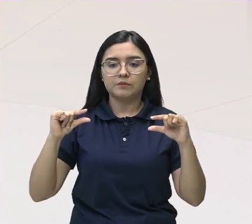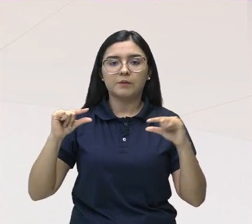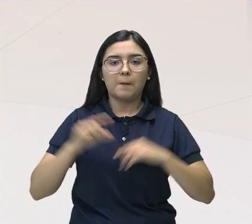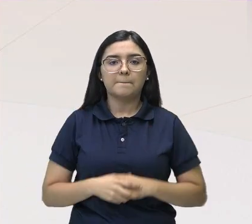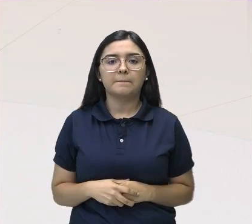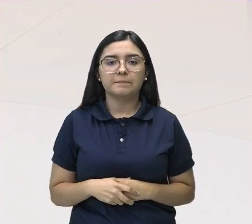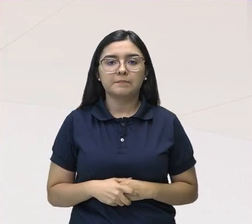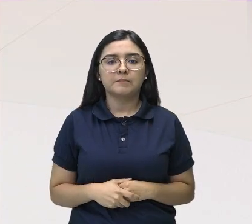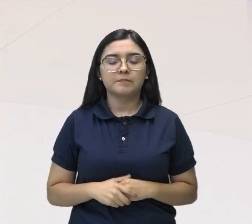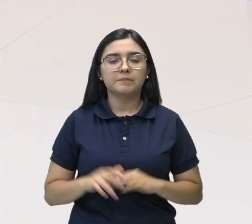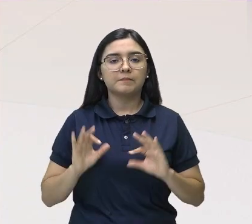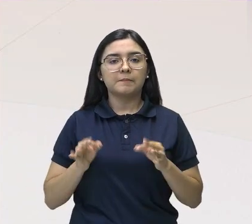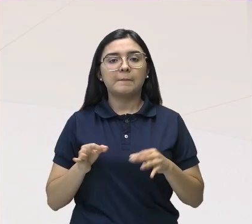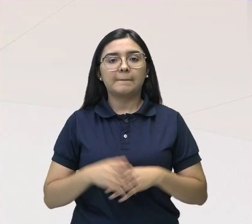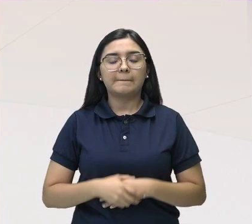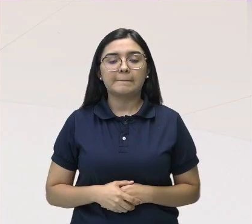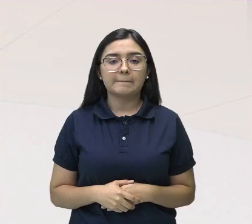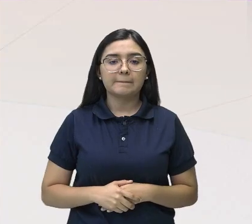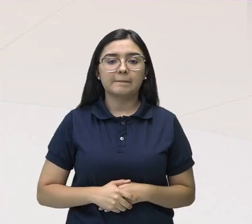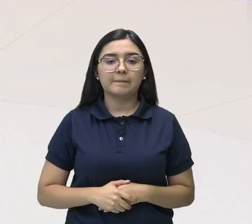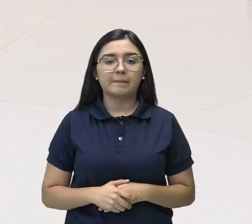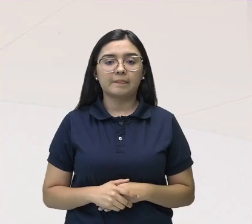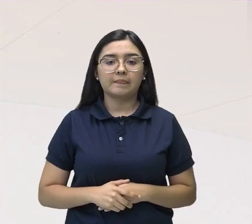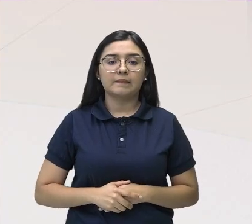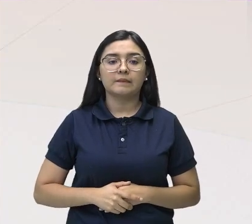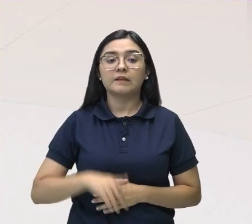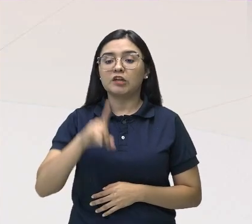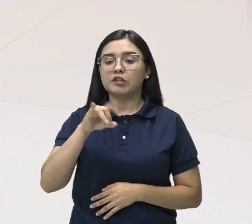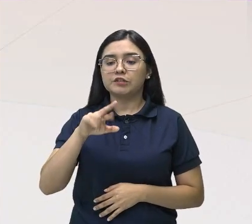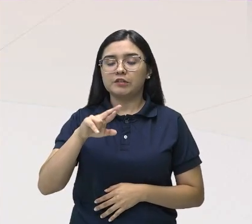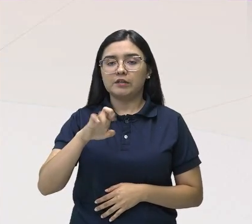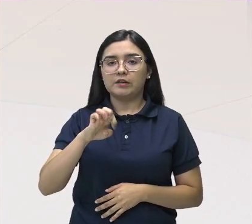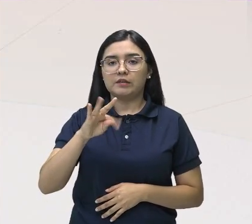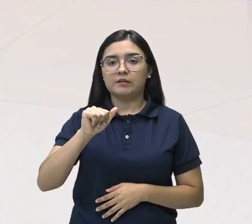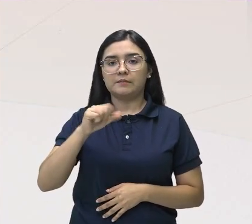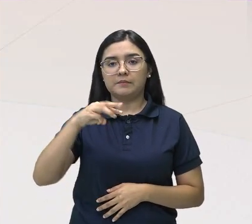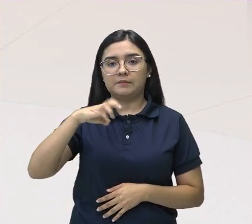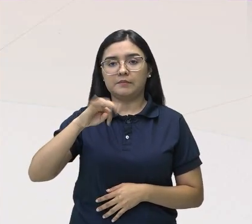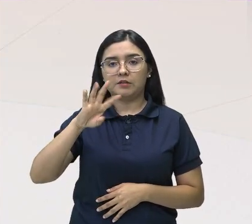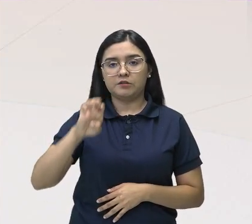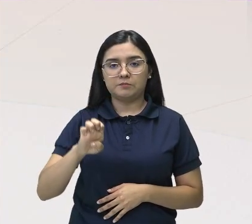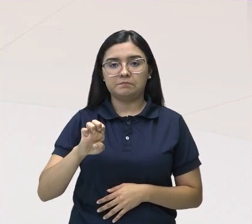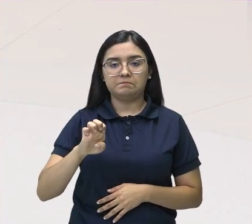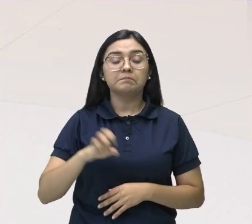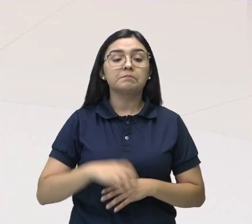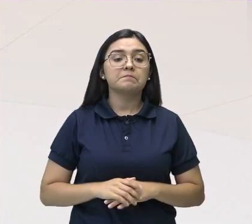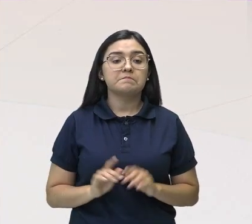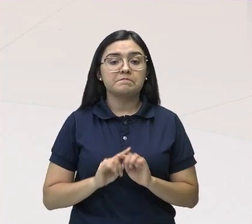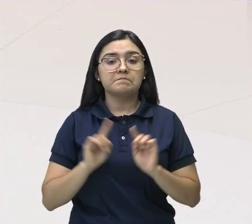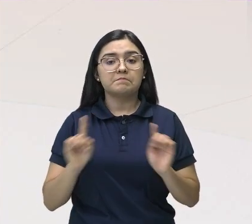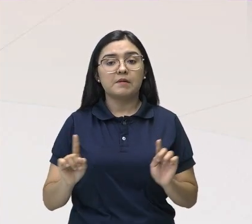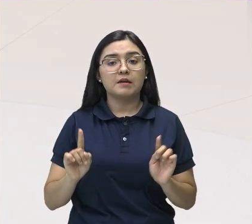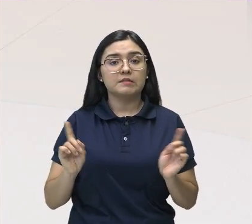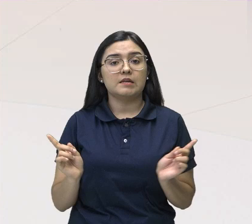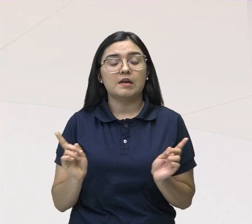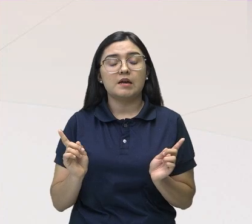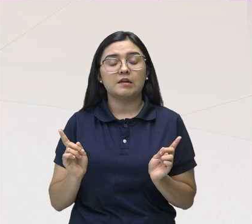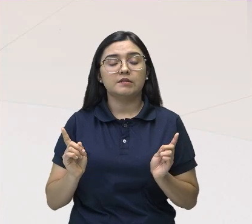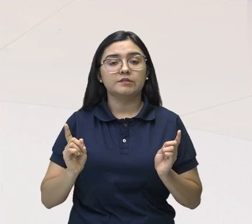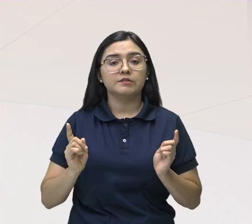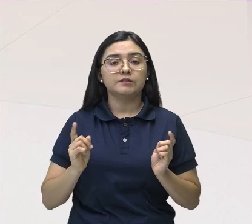diminuir. Ok? Diretamente proporcional. Agora, as nossas grandezas